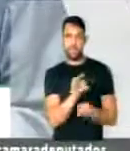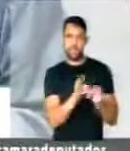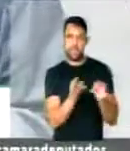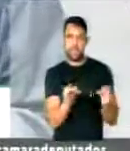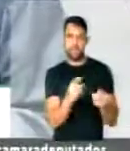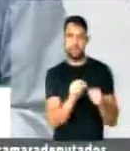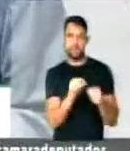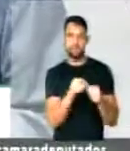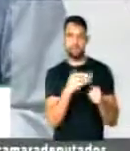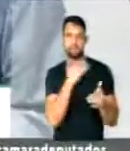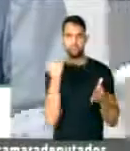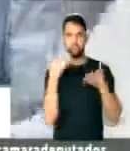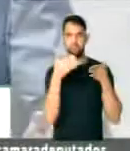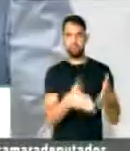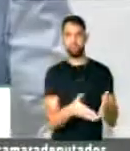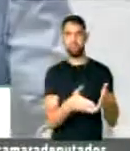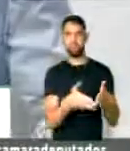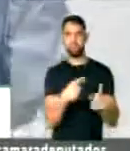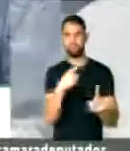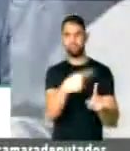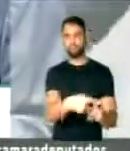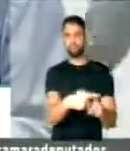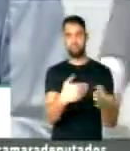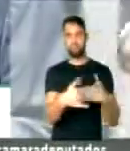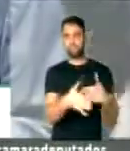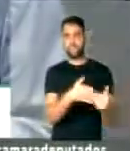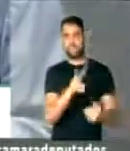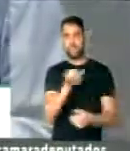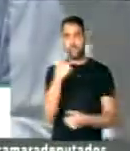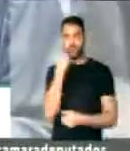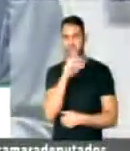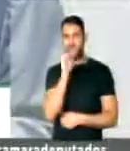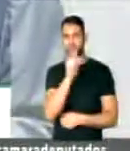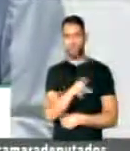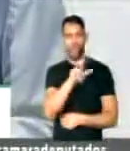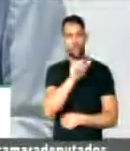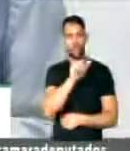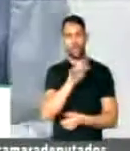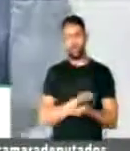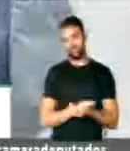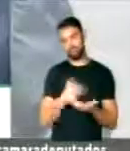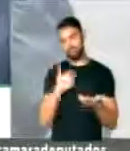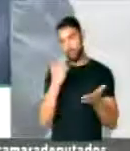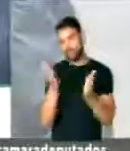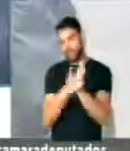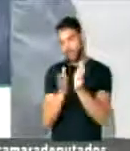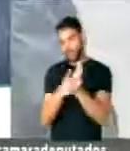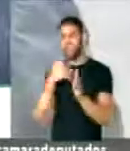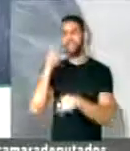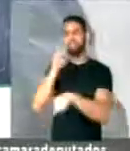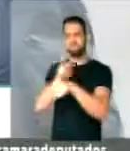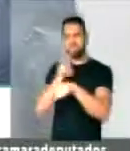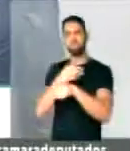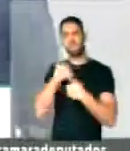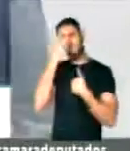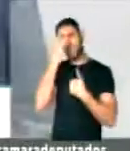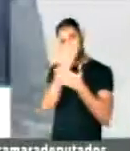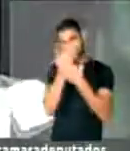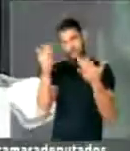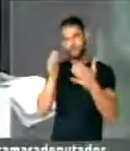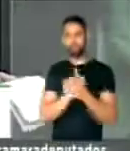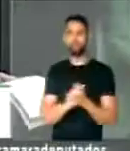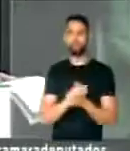ser enterrado lá na cova, no cemitério, porque não vai conseguir se aposentar. Parabéns e muito obrigado. Muito